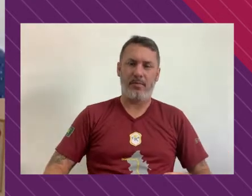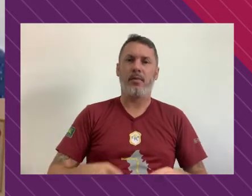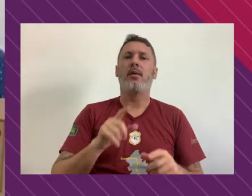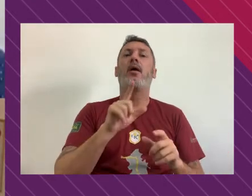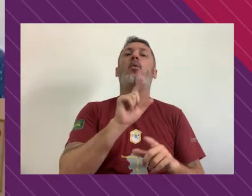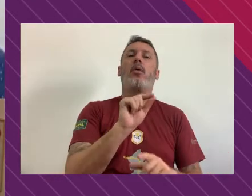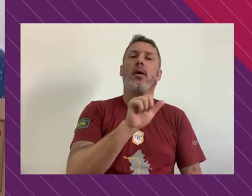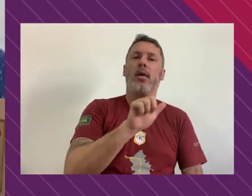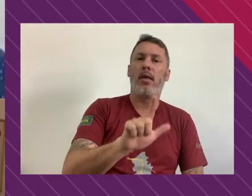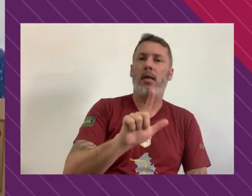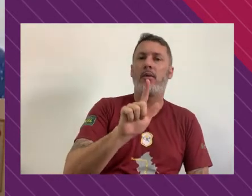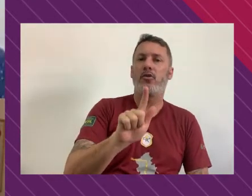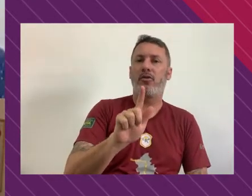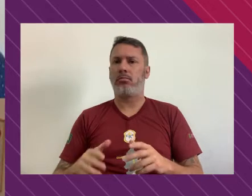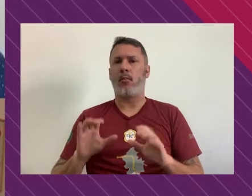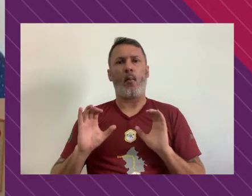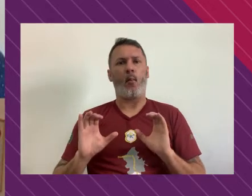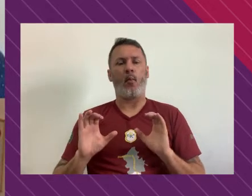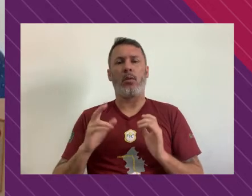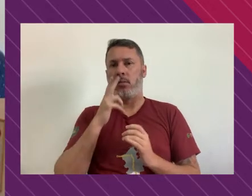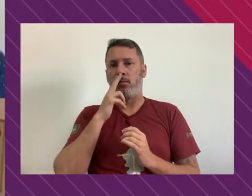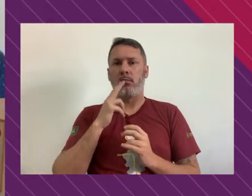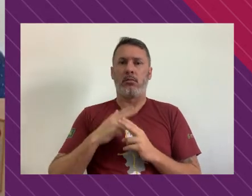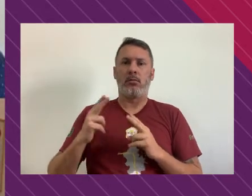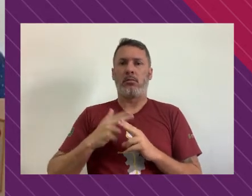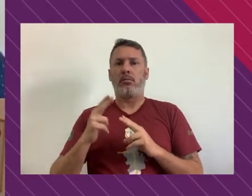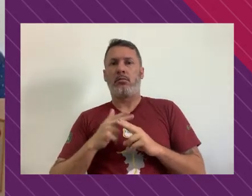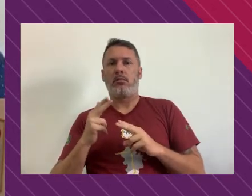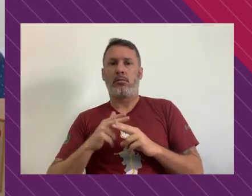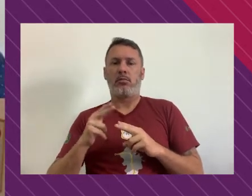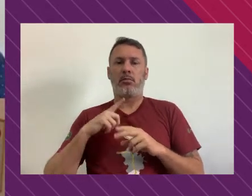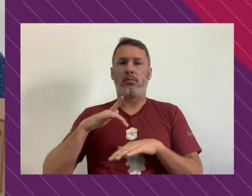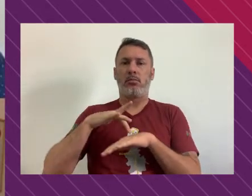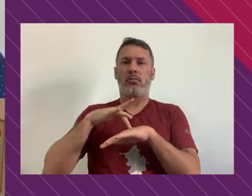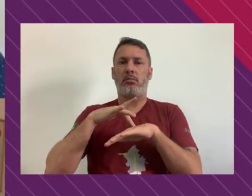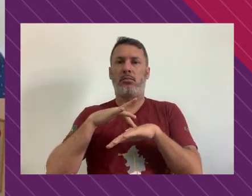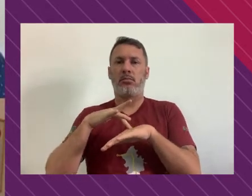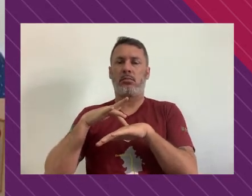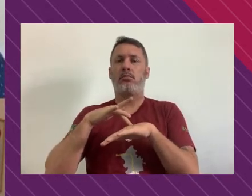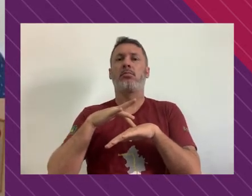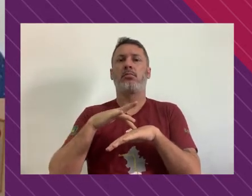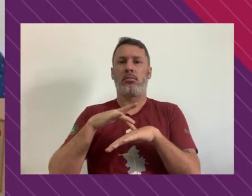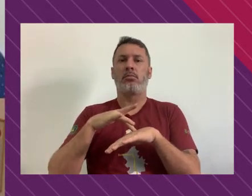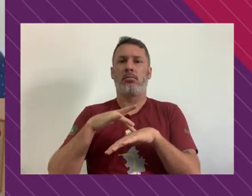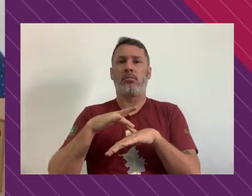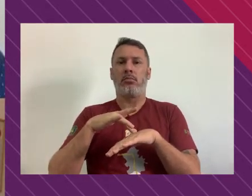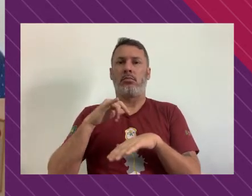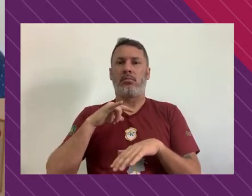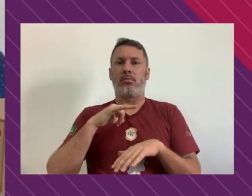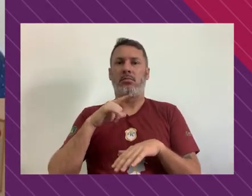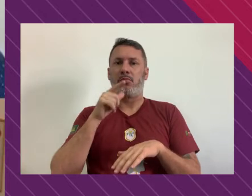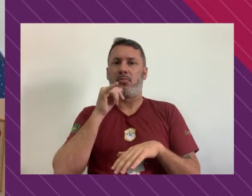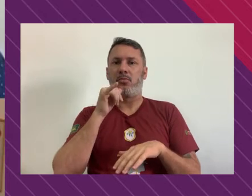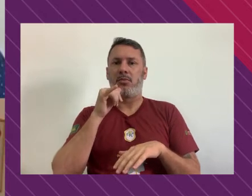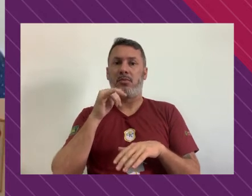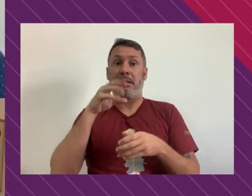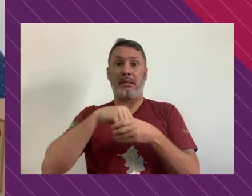faculdade, naquela perspectiva de hierarquia. Eu entro na empresa, eu sou estagiário, aí eu viro assistente,